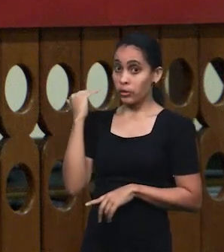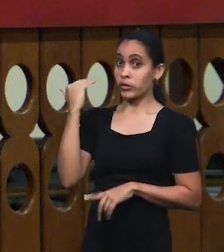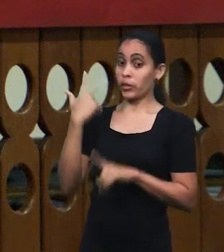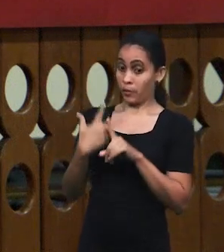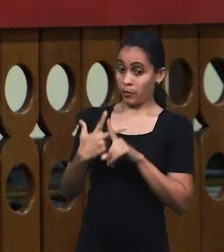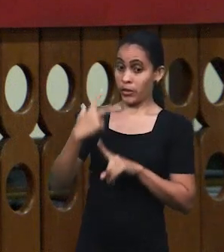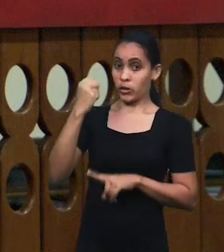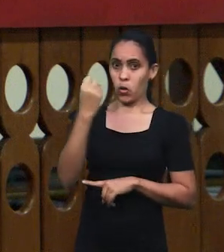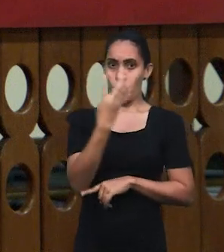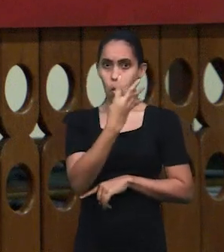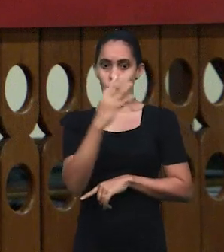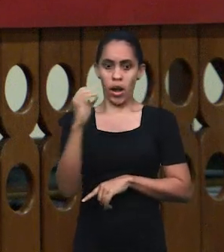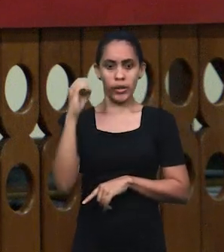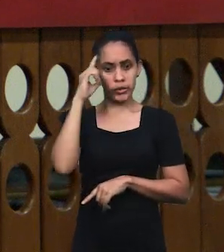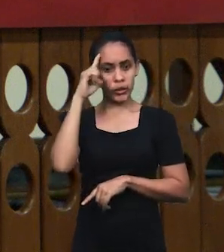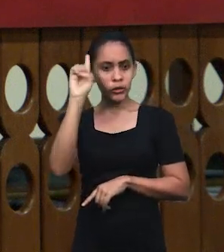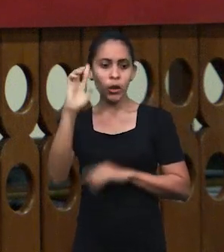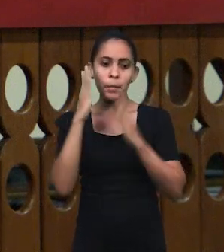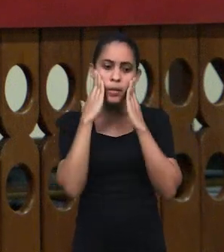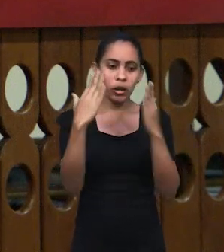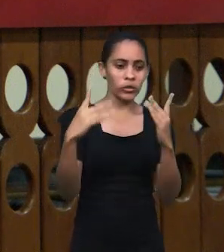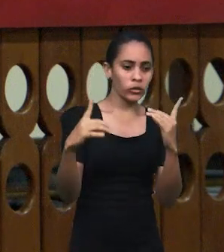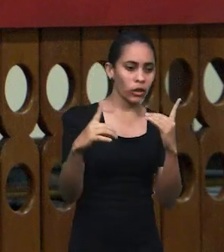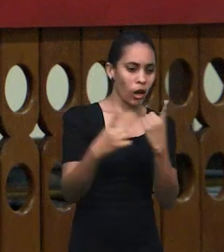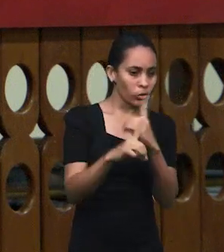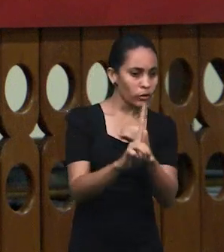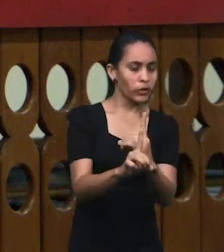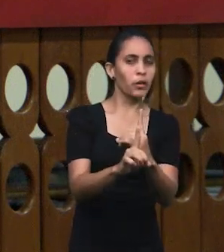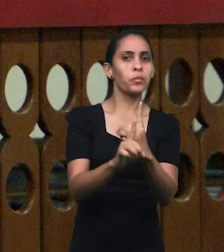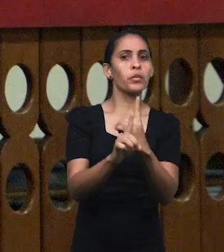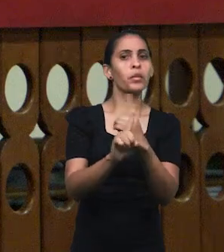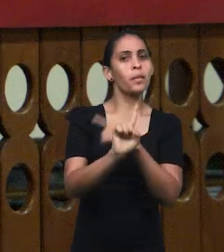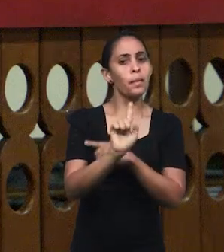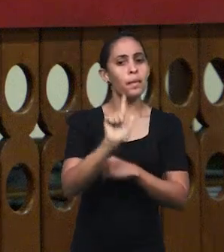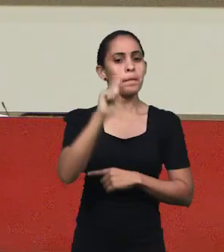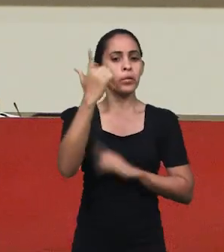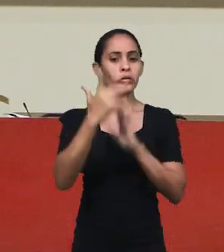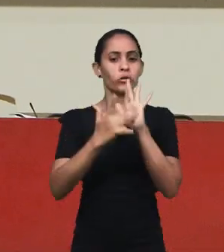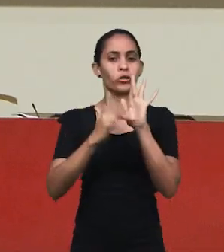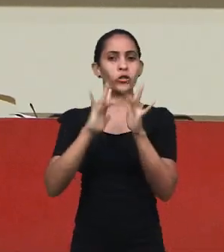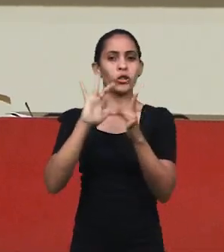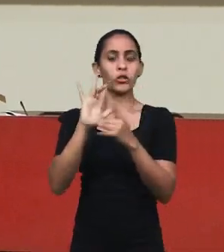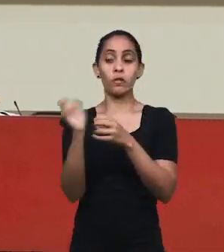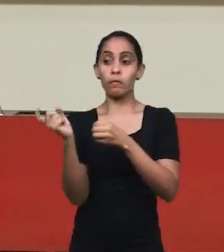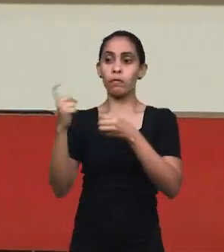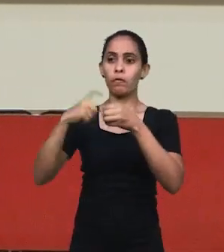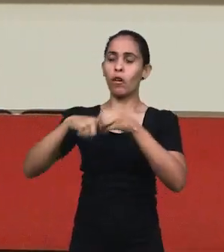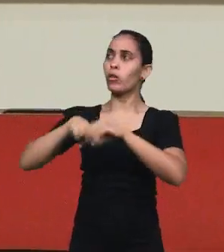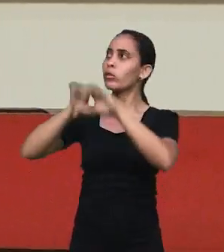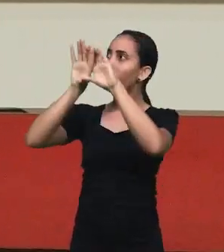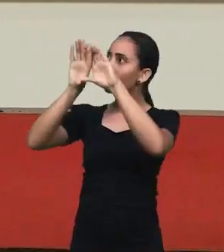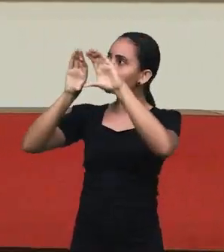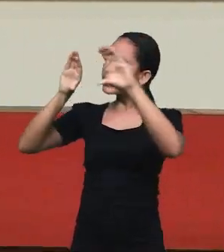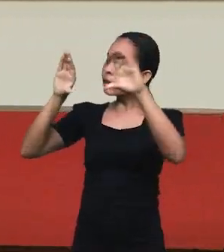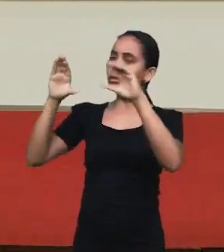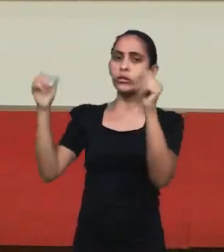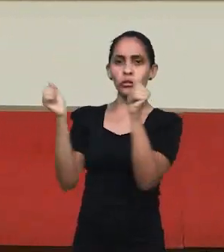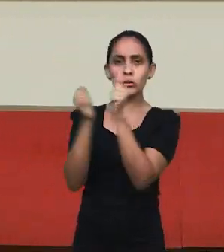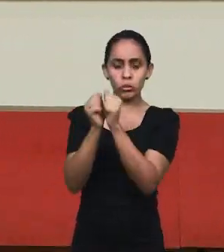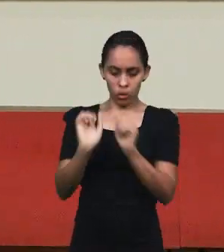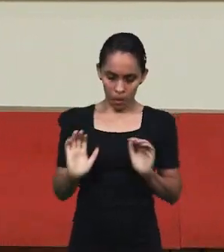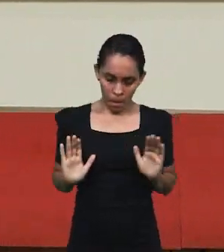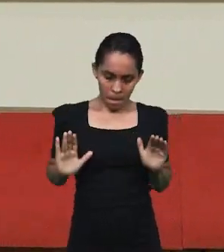morte, Ele 40 dias aparece aos discípulos, e Ele volta para o céu, e Jesus está sentado